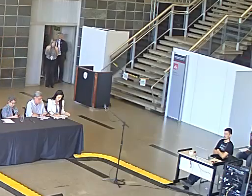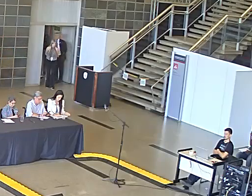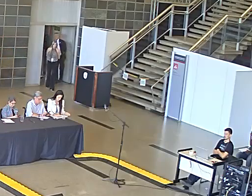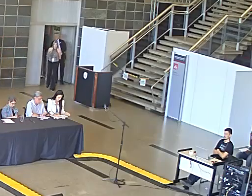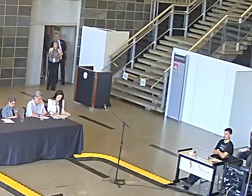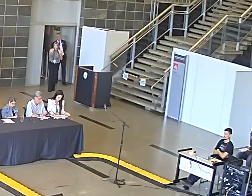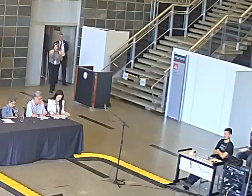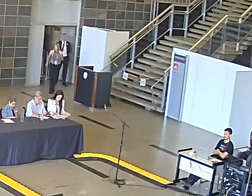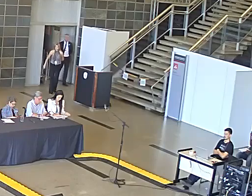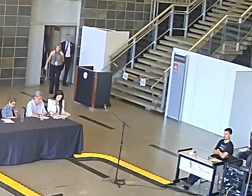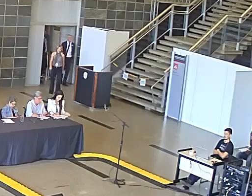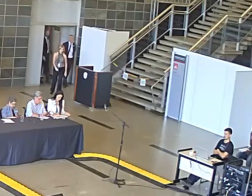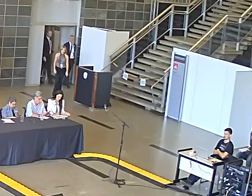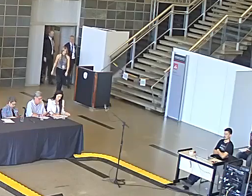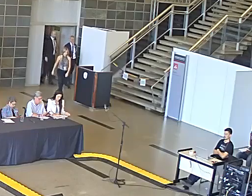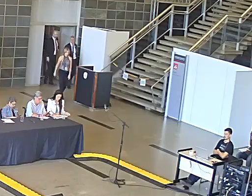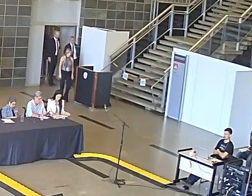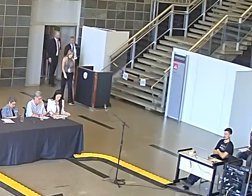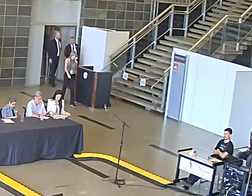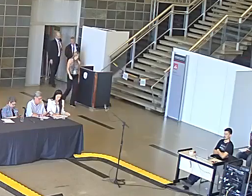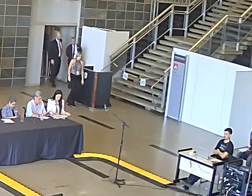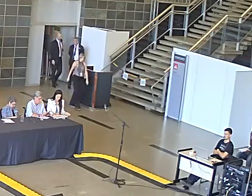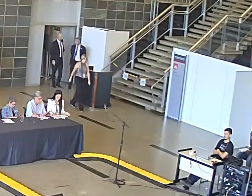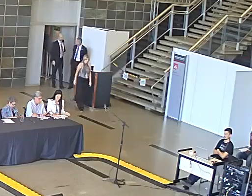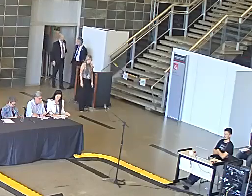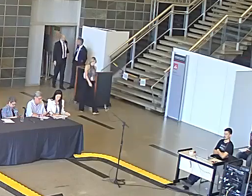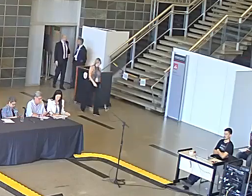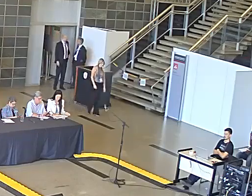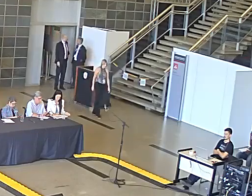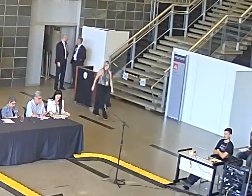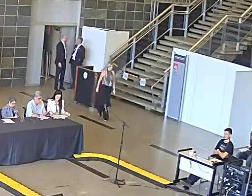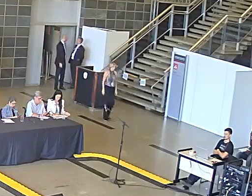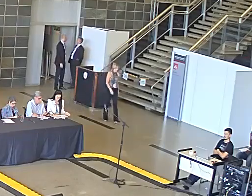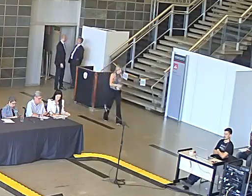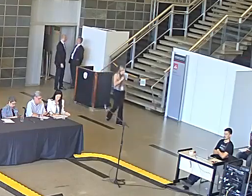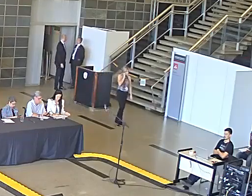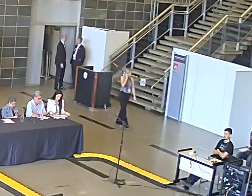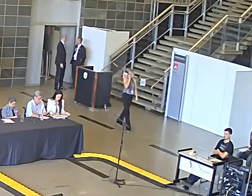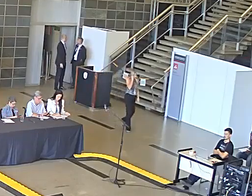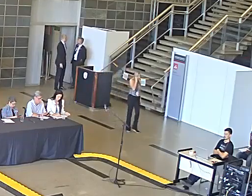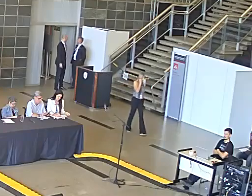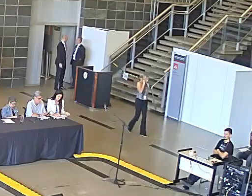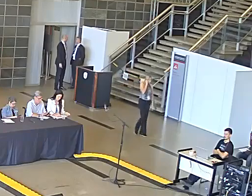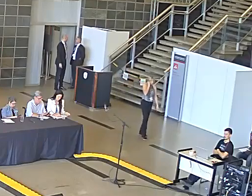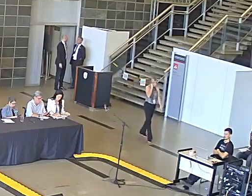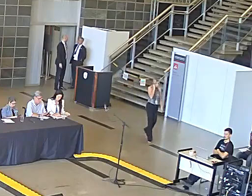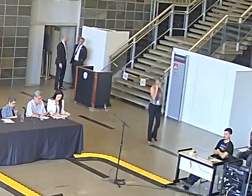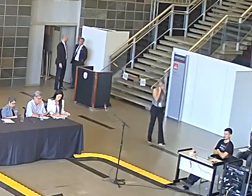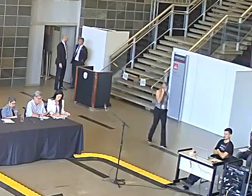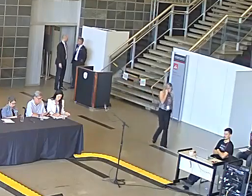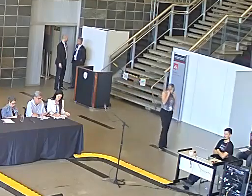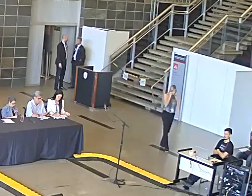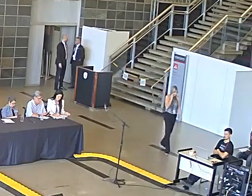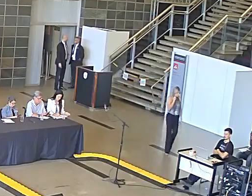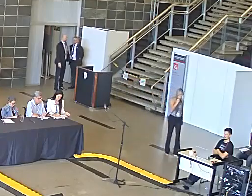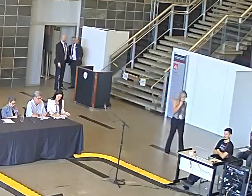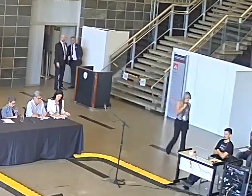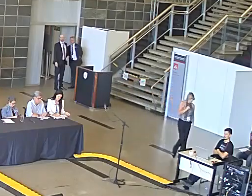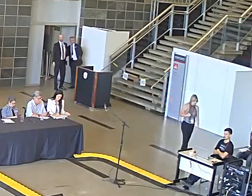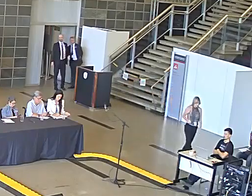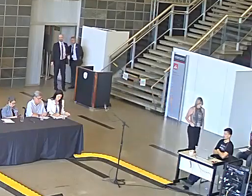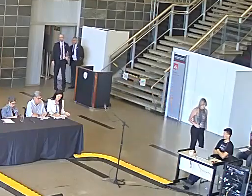judicial não se faz necessária, doutor Maurício. Estamos num país democrático, num